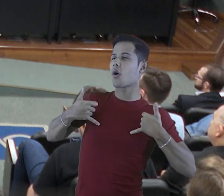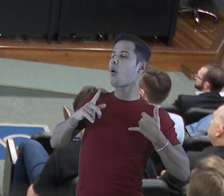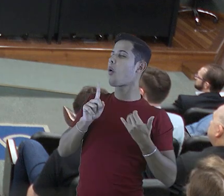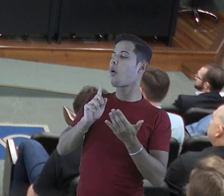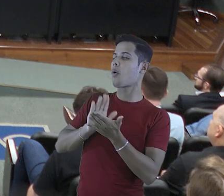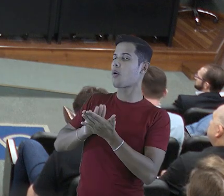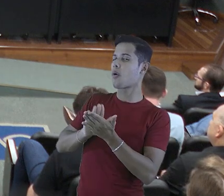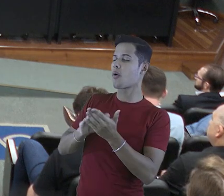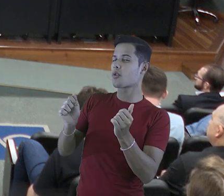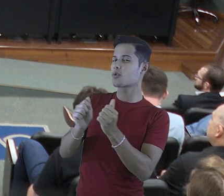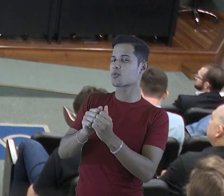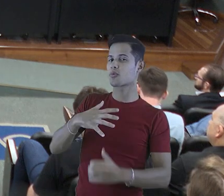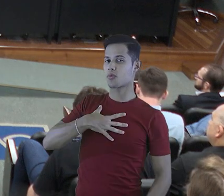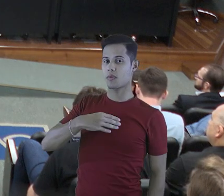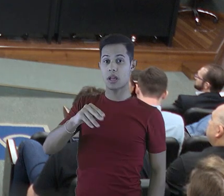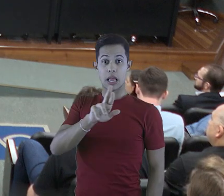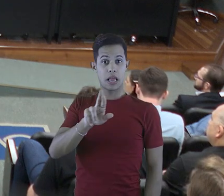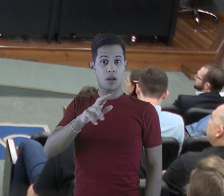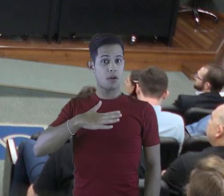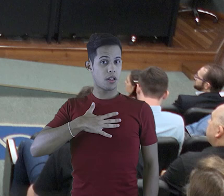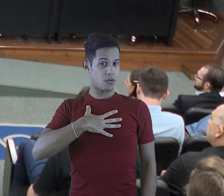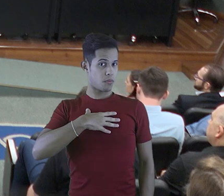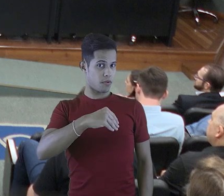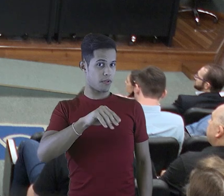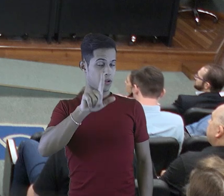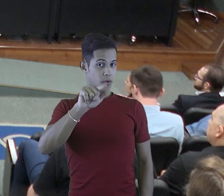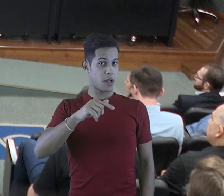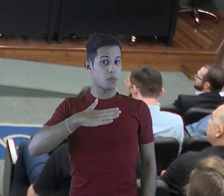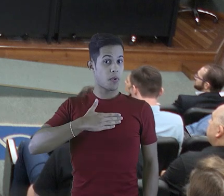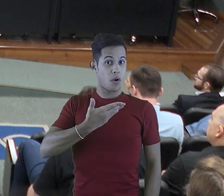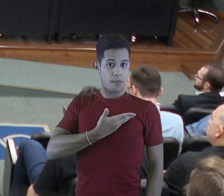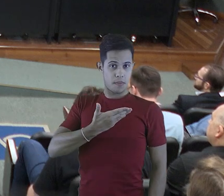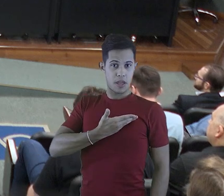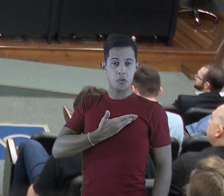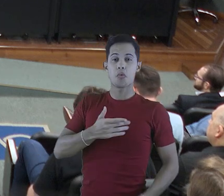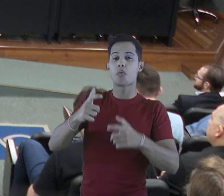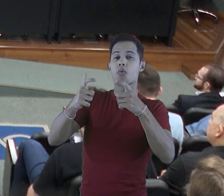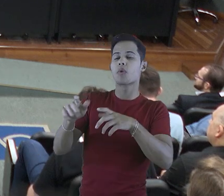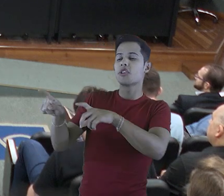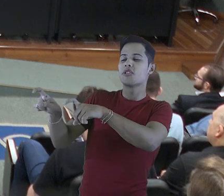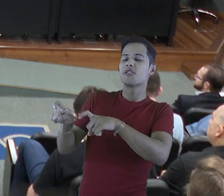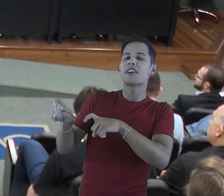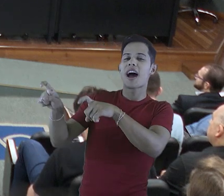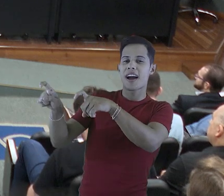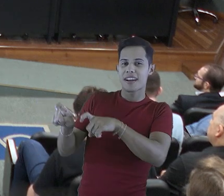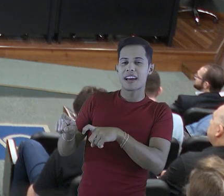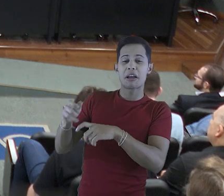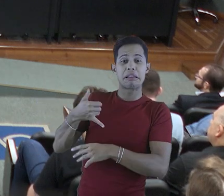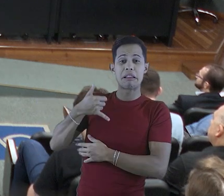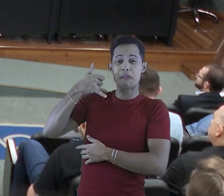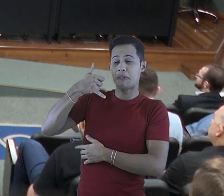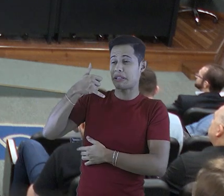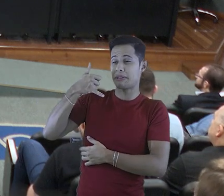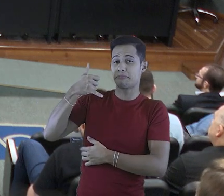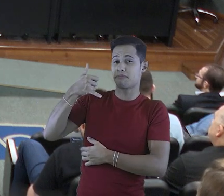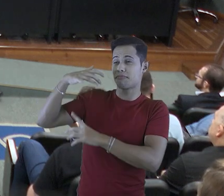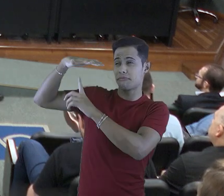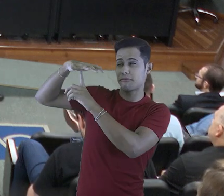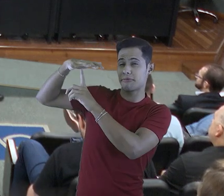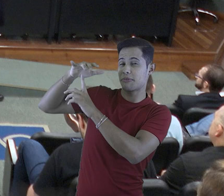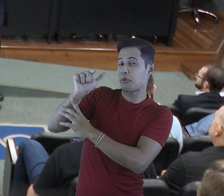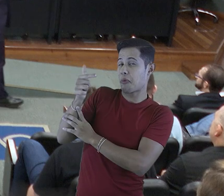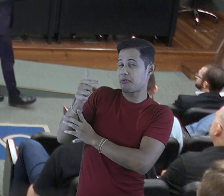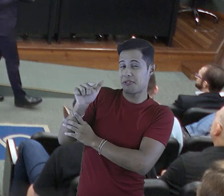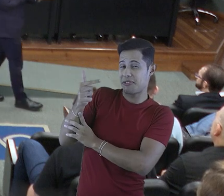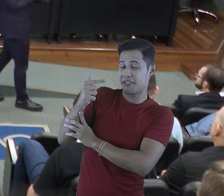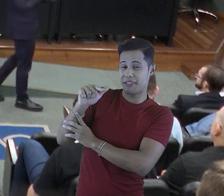filhos, não era o aniversário dos meus filhos, era do amiguinho deles, numa chácara, o telefone pegava muito mal, e eu olhei